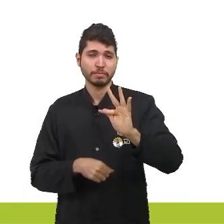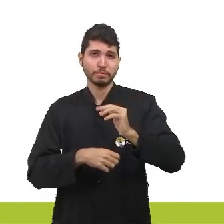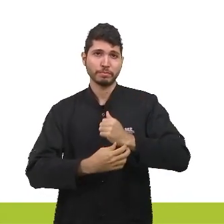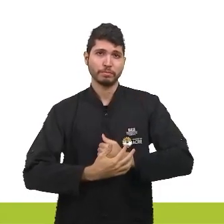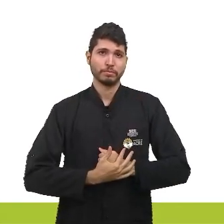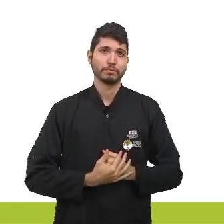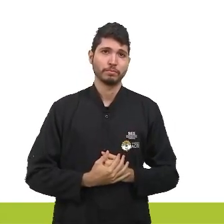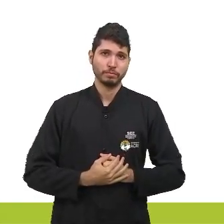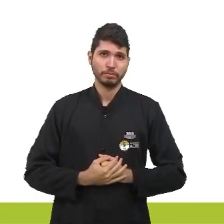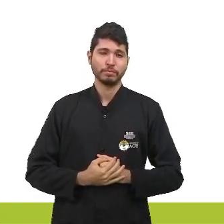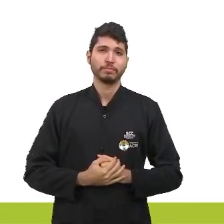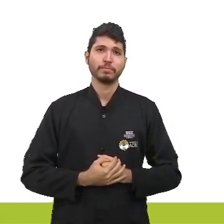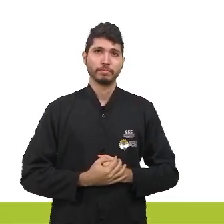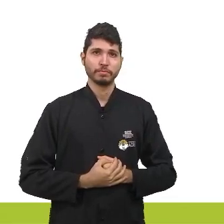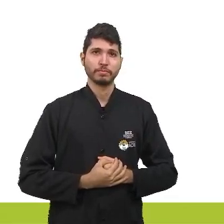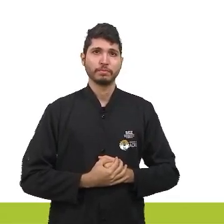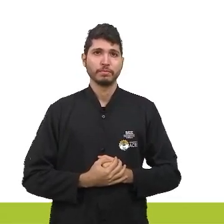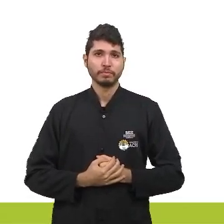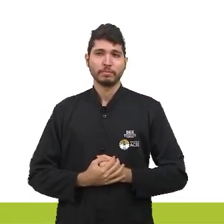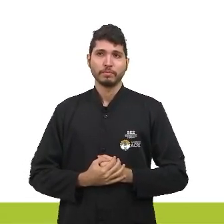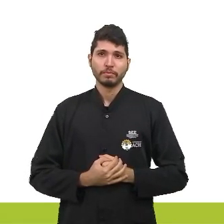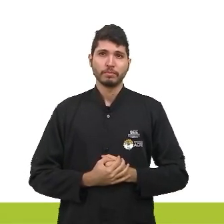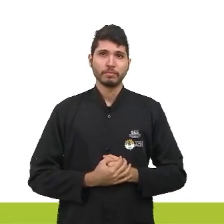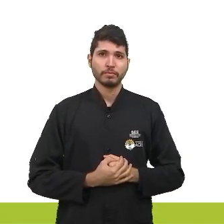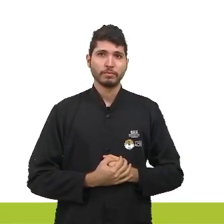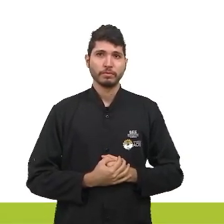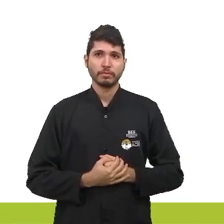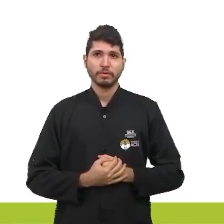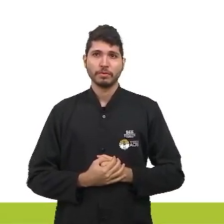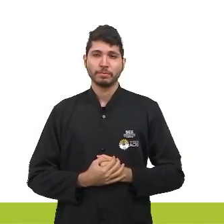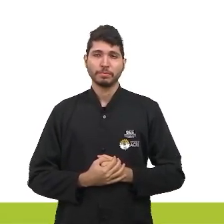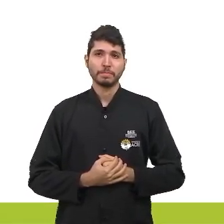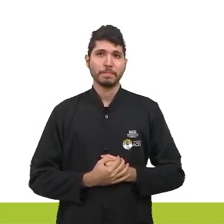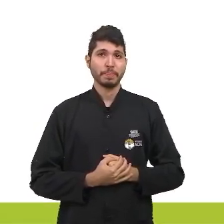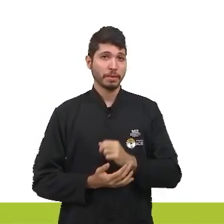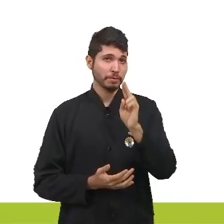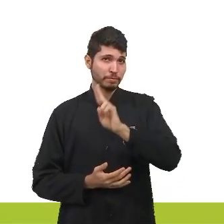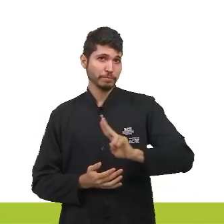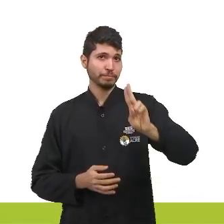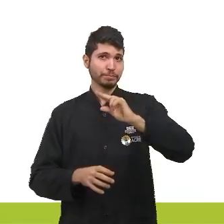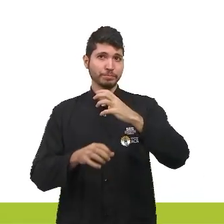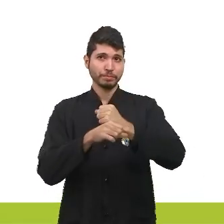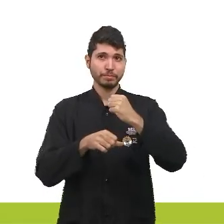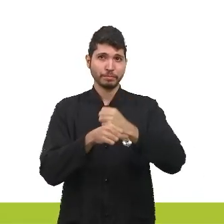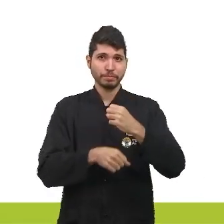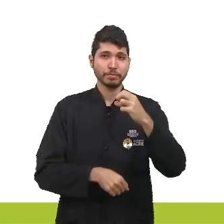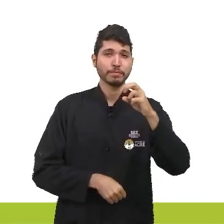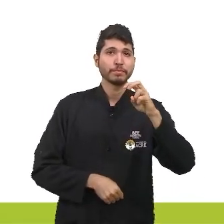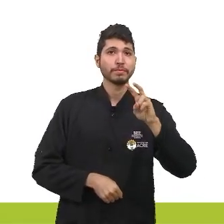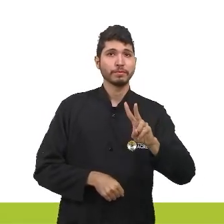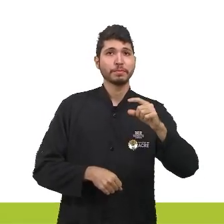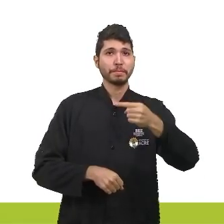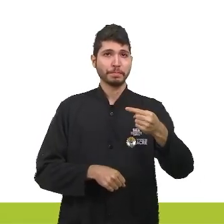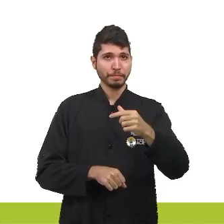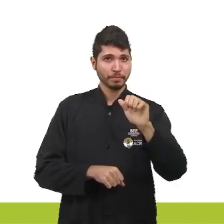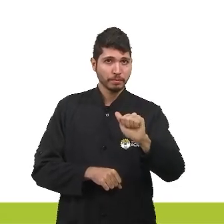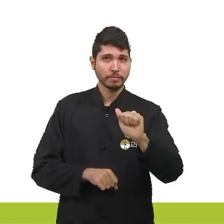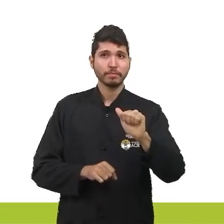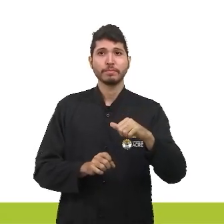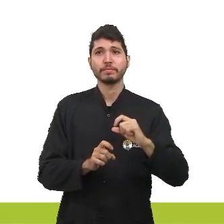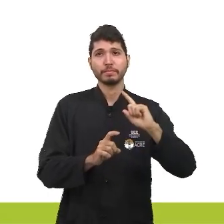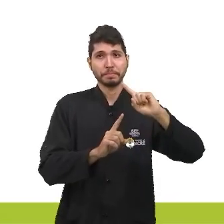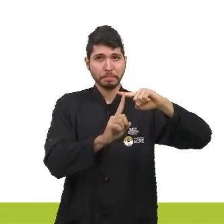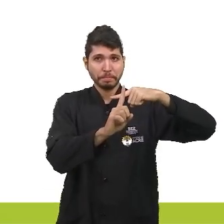faces. Vamos fazer essa conta aqui para ver quanto é que dá. V menos A mais